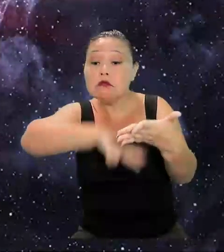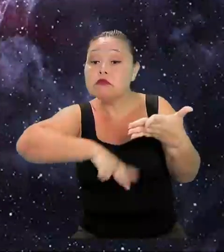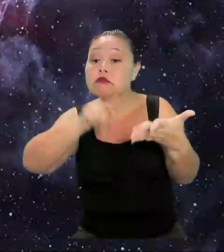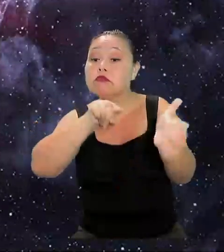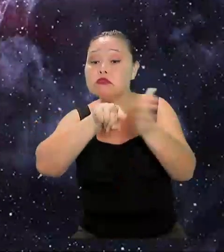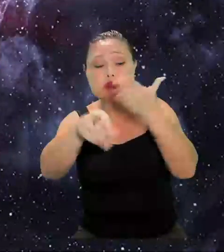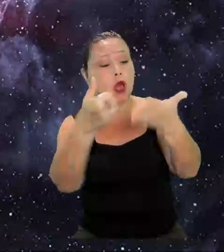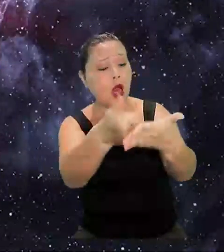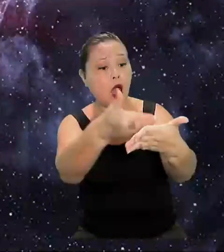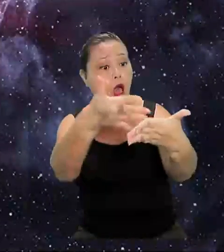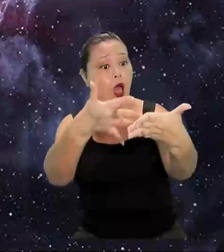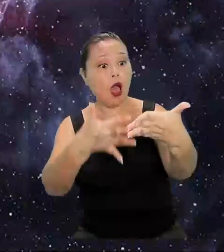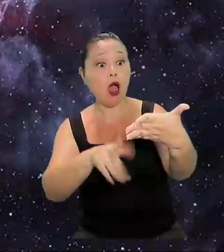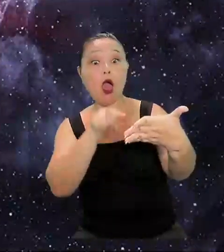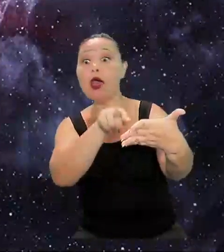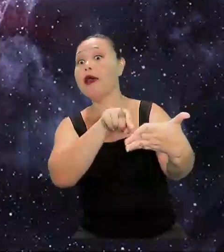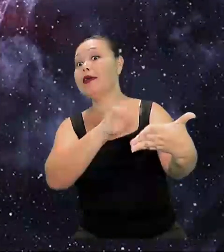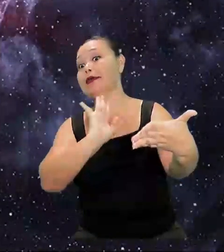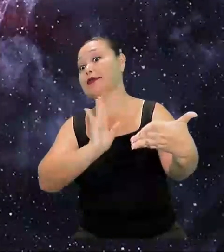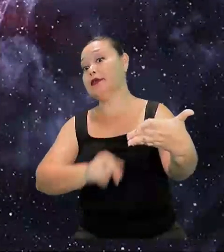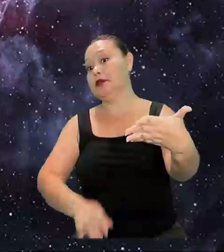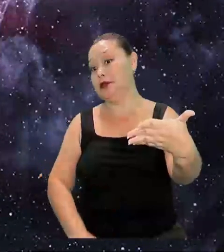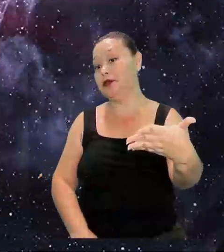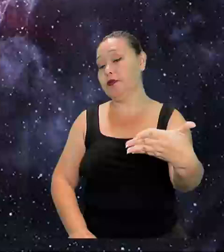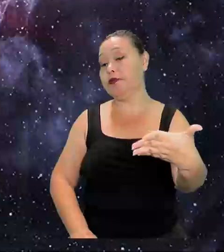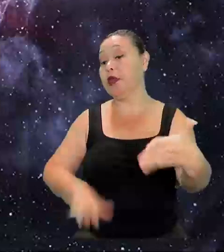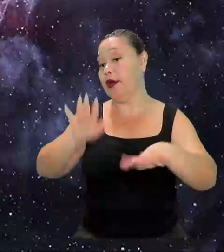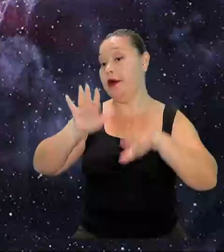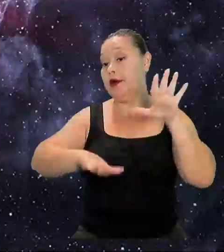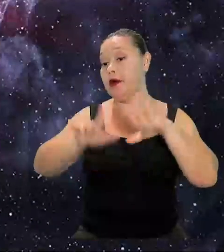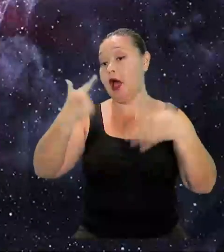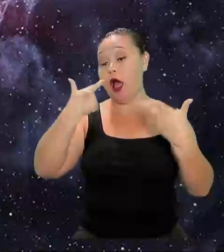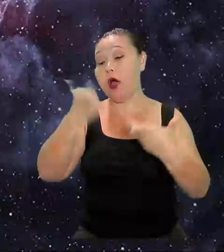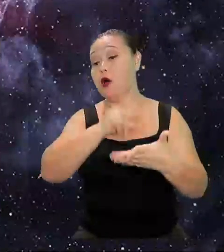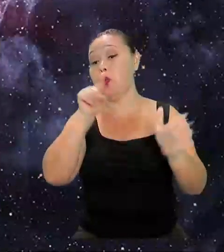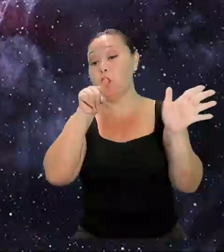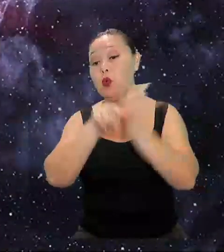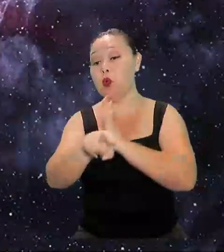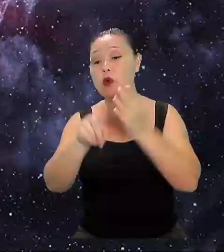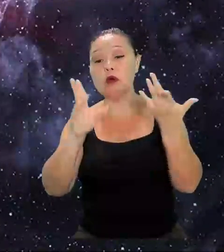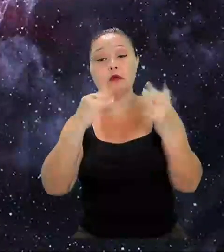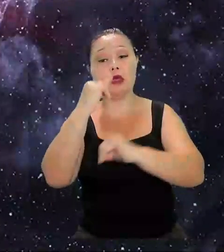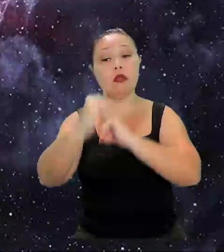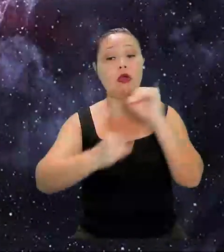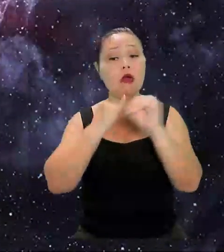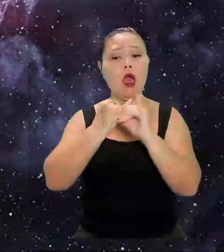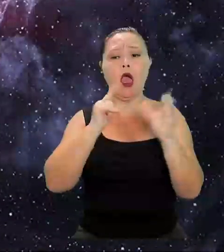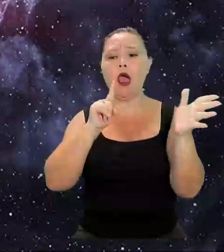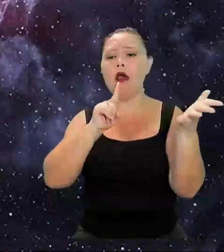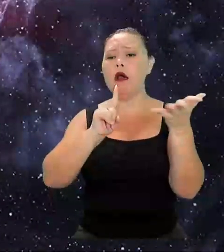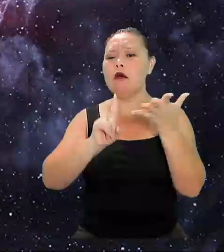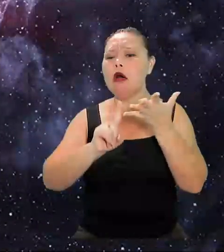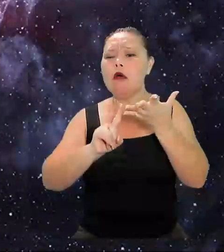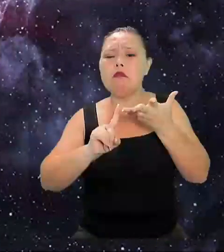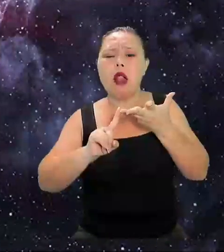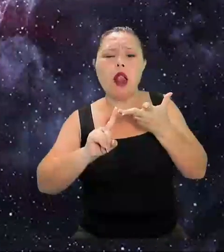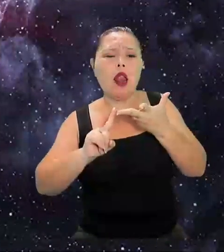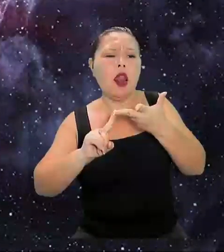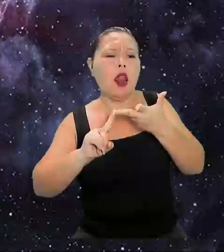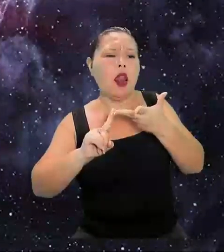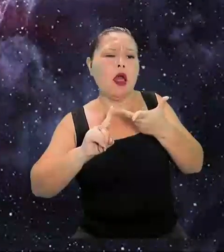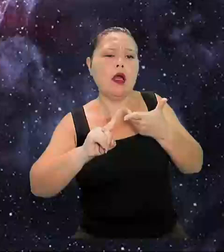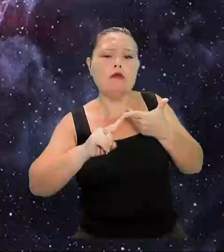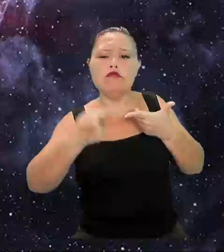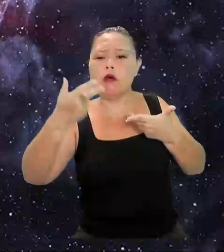já, é isso. E às vezes vocês vão olhar uma questão na internet, vai lá